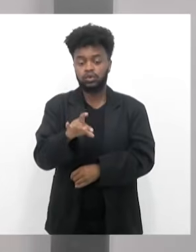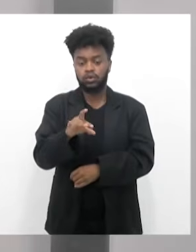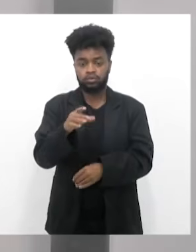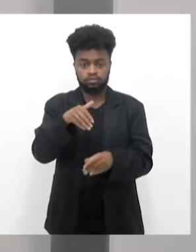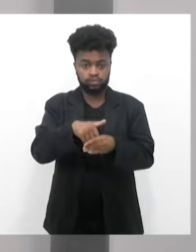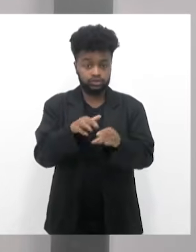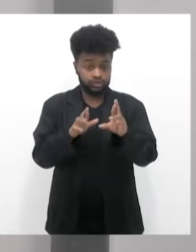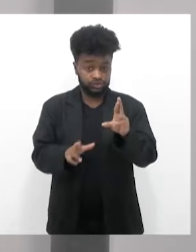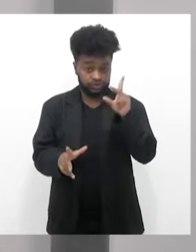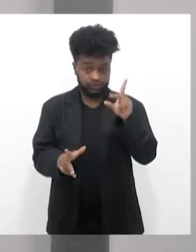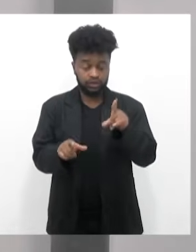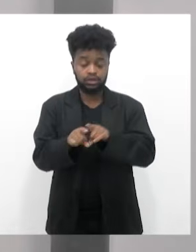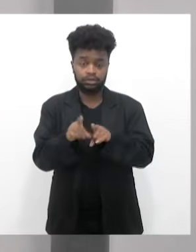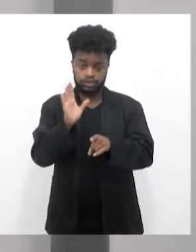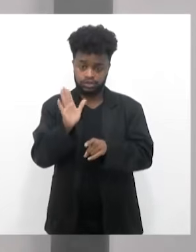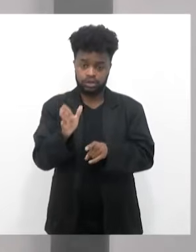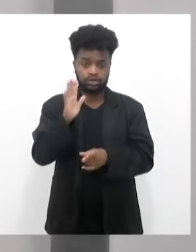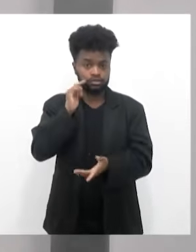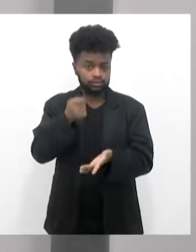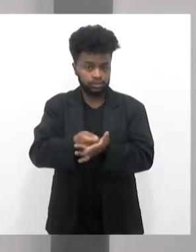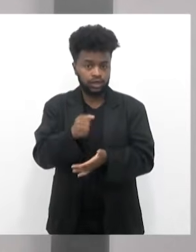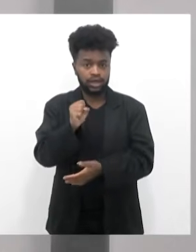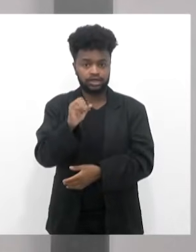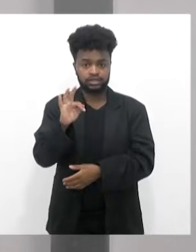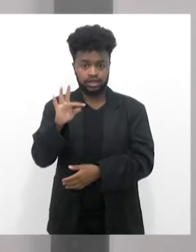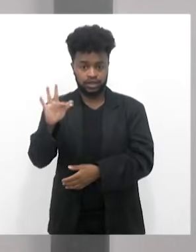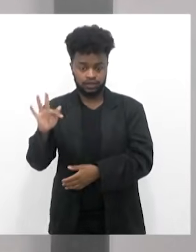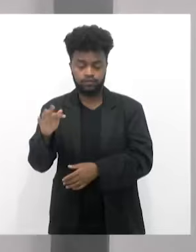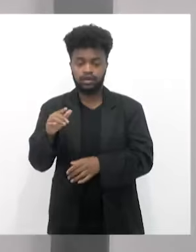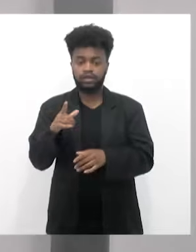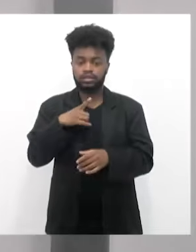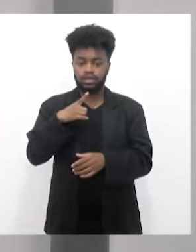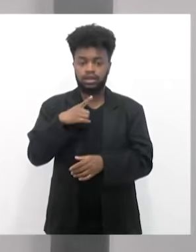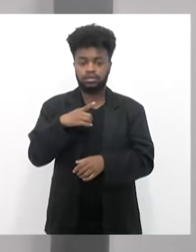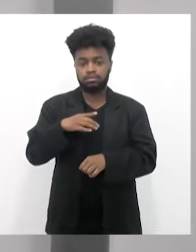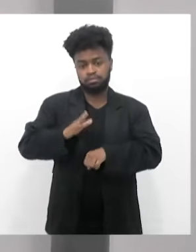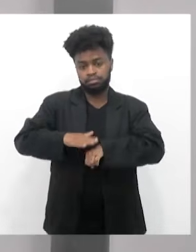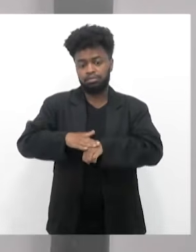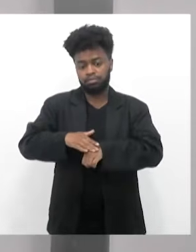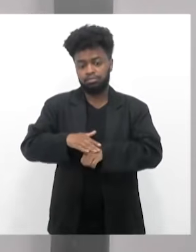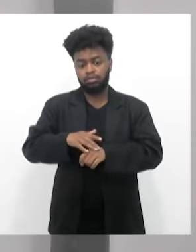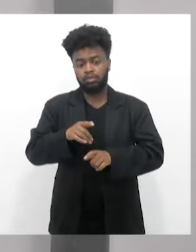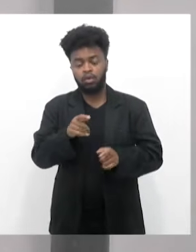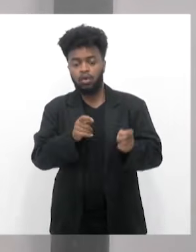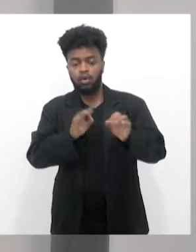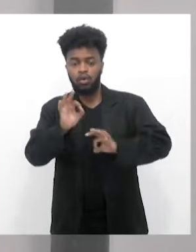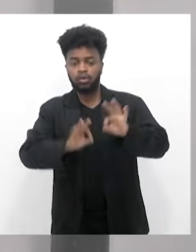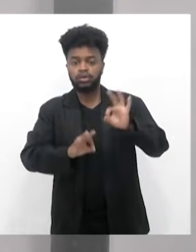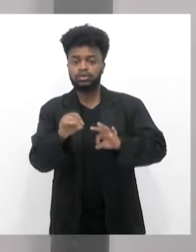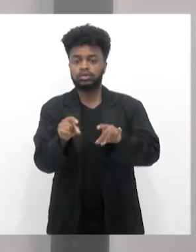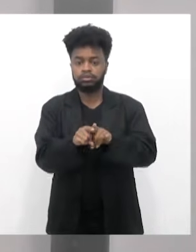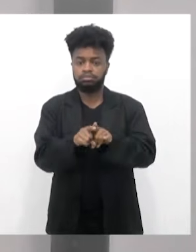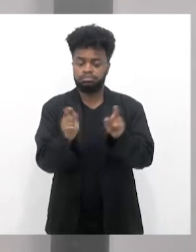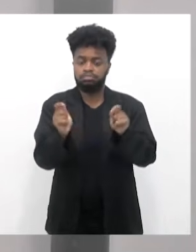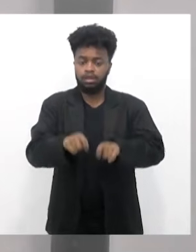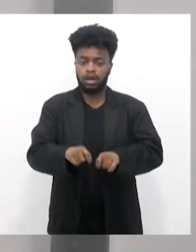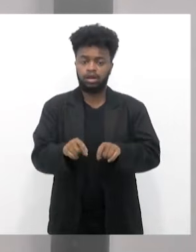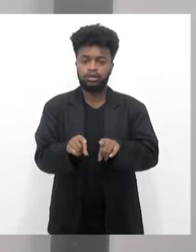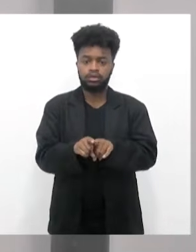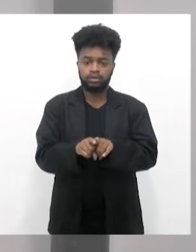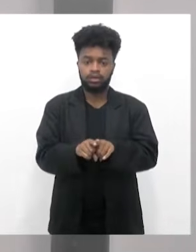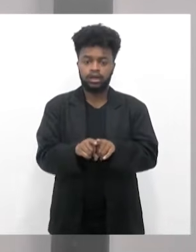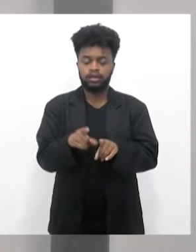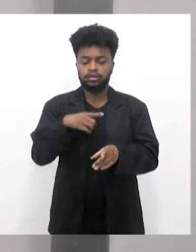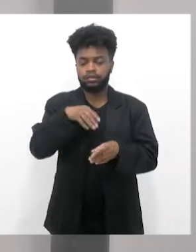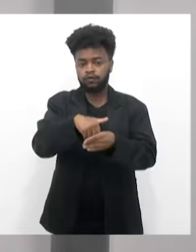sim já foi consagrado numa DPF, pelo poder de autotutela do Poder Legislativo de regular os seus próprios atos e uma decisão administrativa que será uma